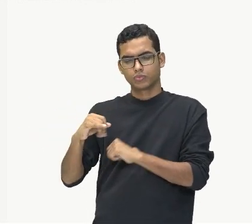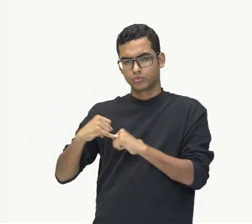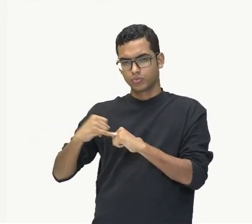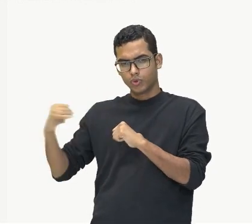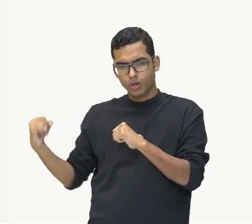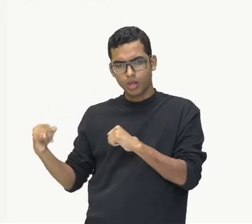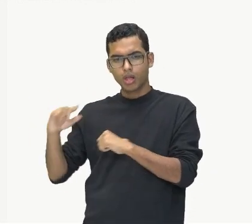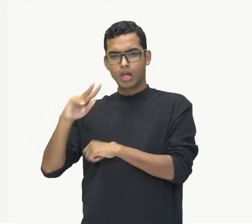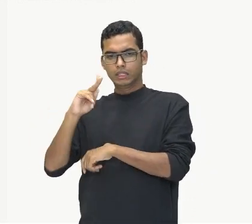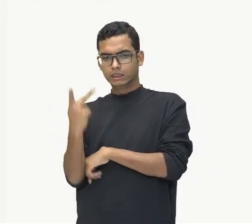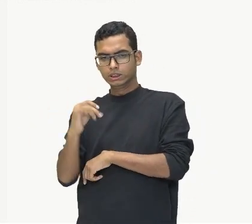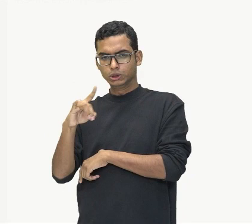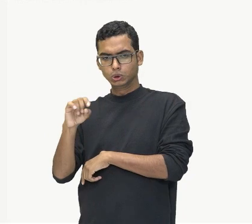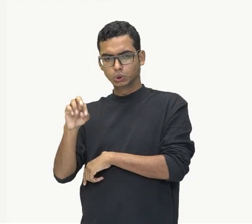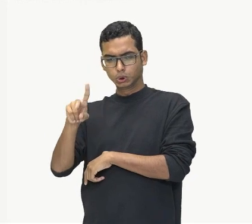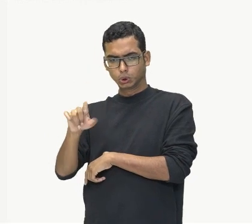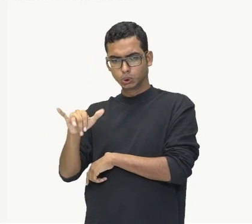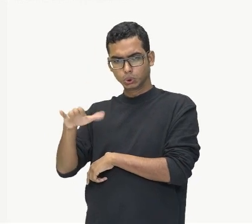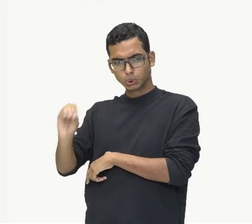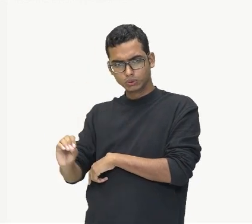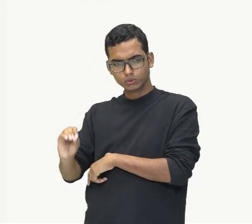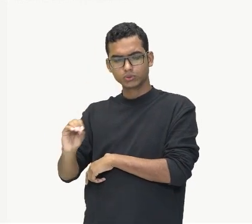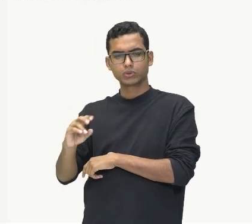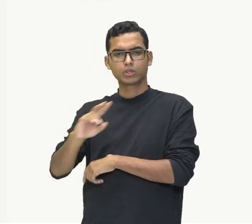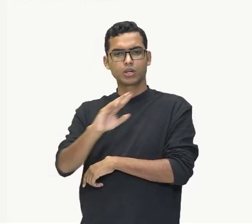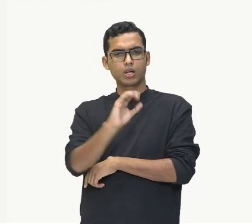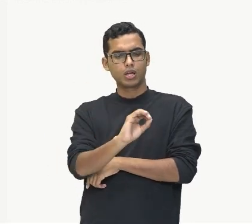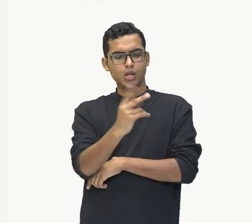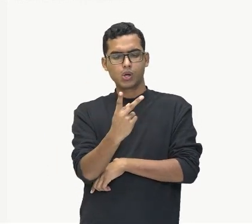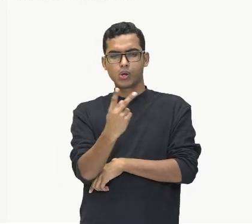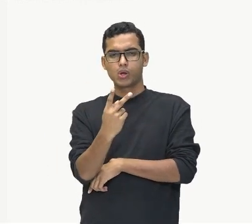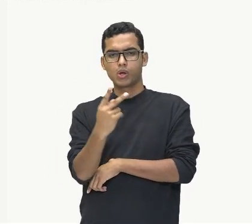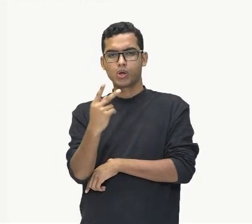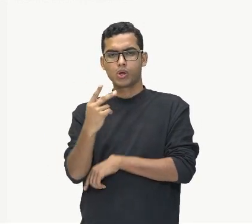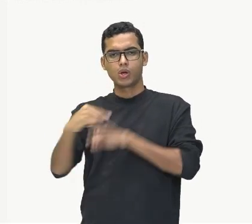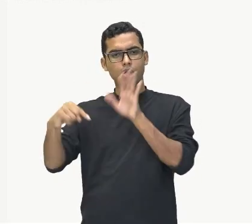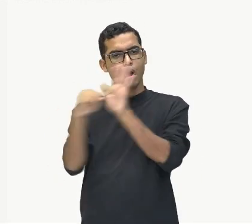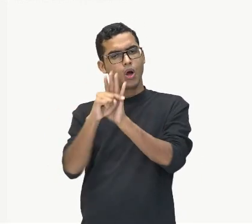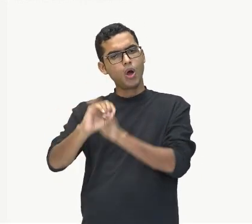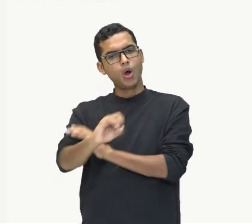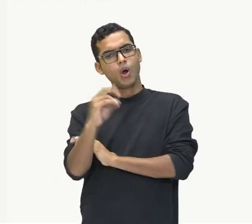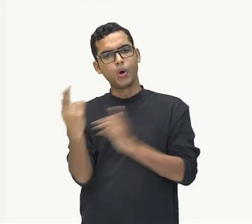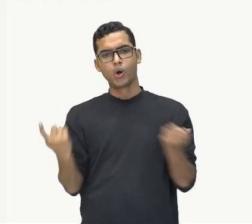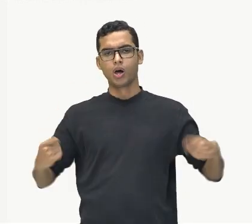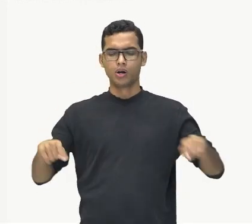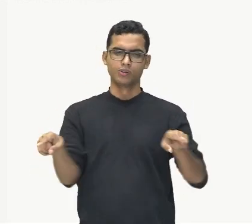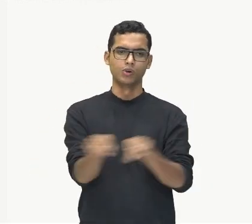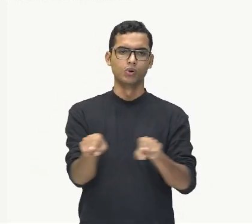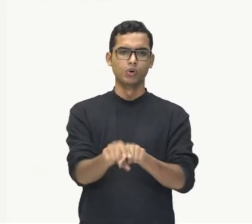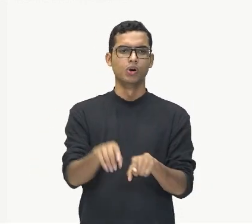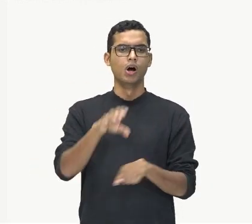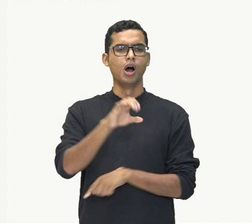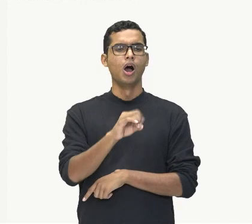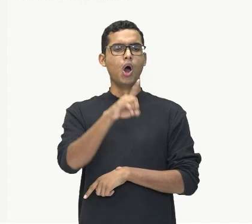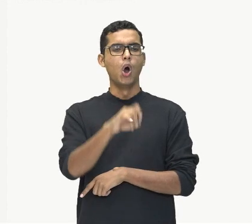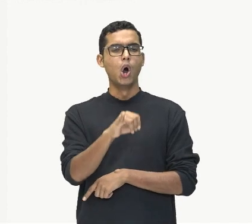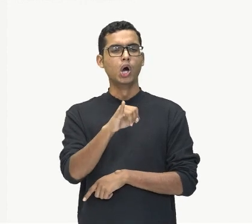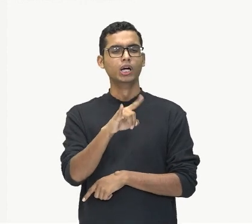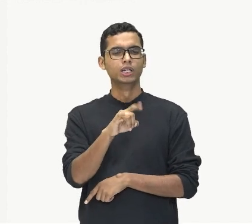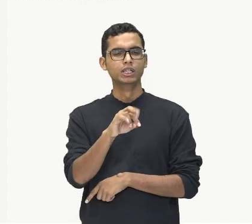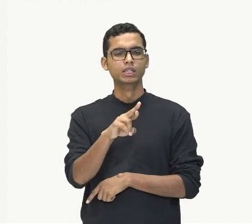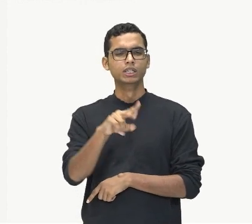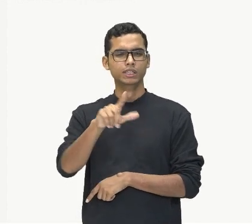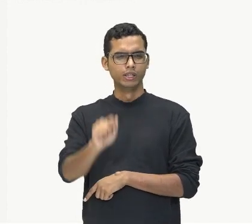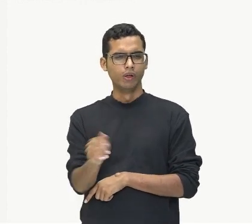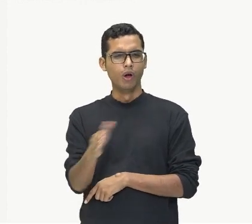hidróxido, tem essa fórmula, OH-, também pode ser chamado esse grupo aqui